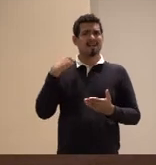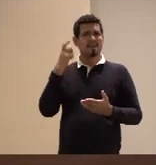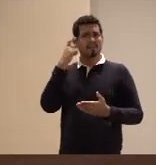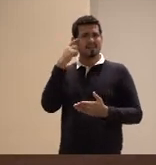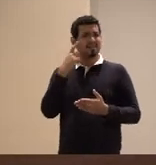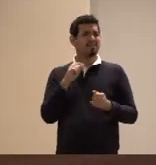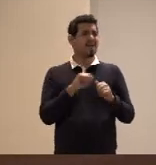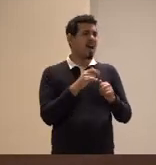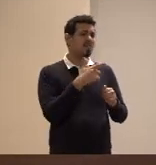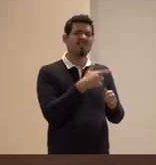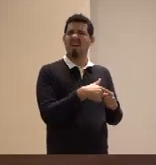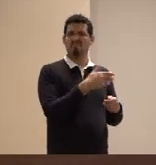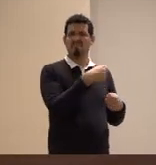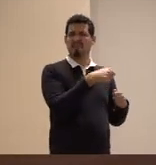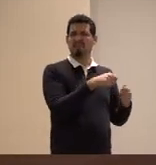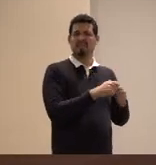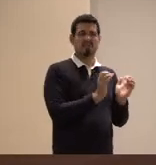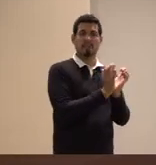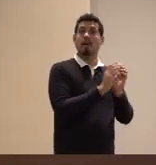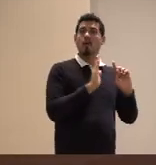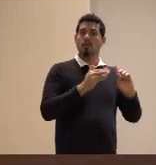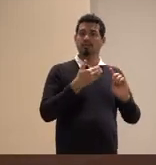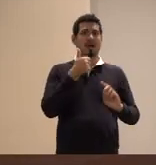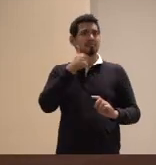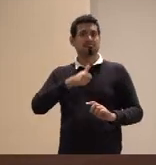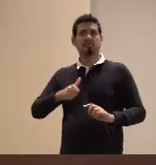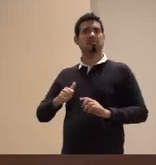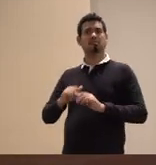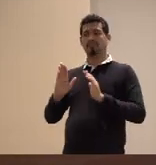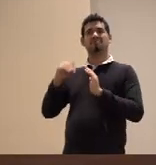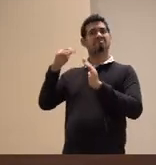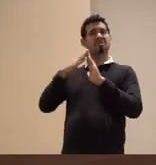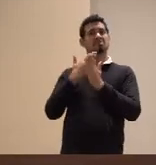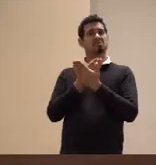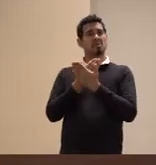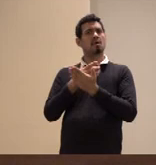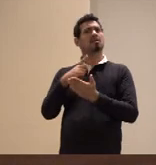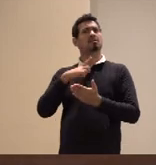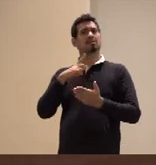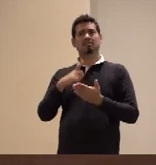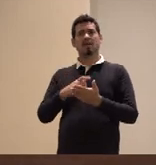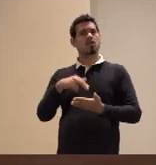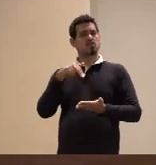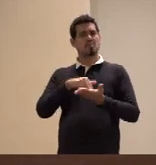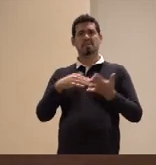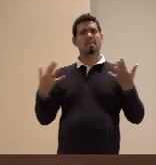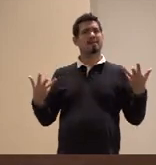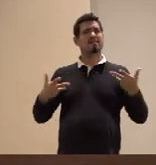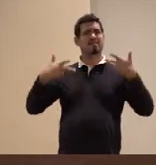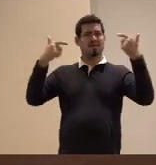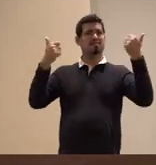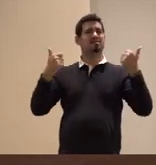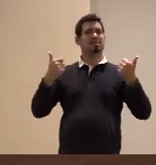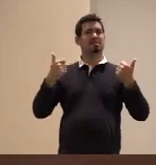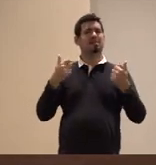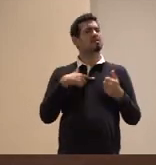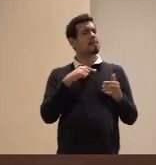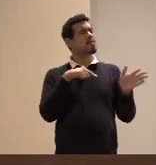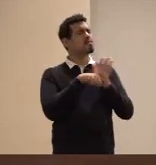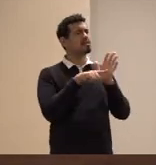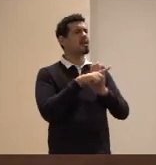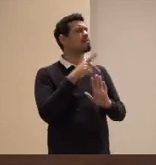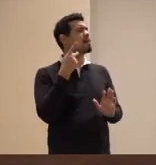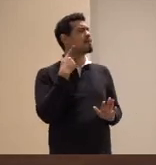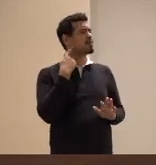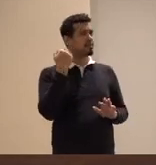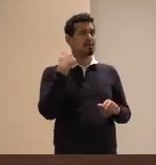a fazer. E a menina hoje está no colégio e tem altas notas. Outro dia até mandei para a promotora de justiça, falei,